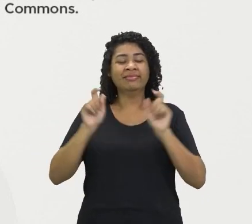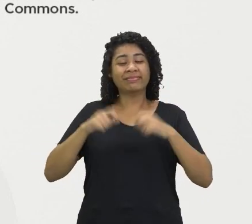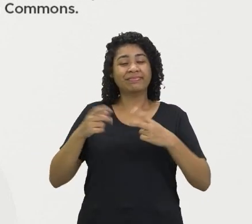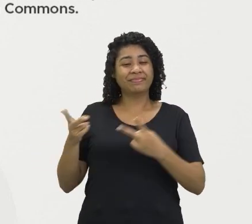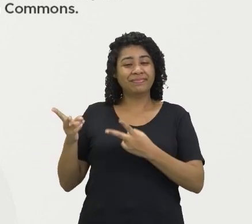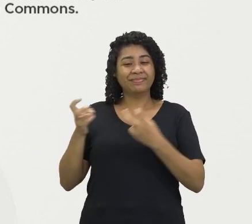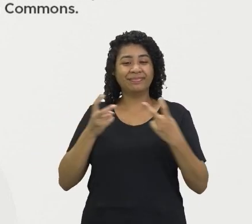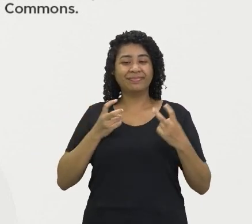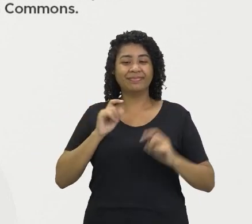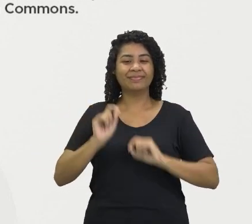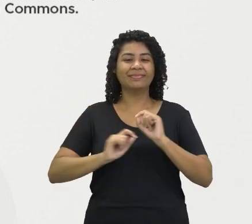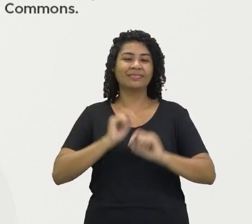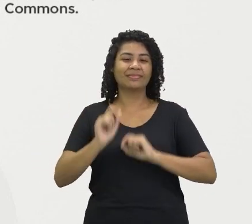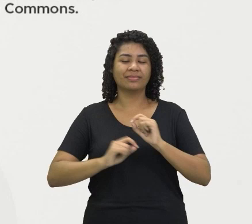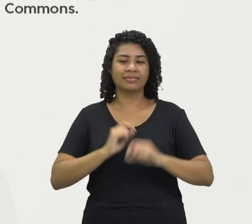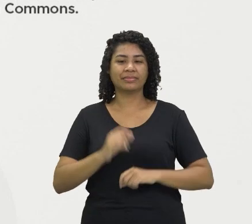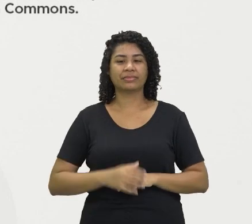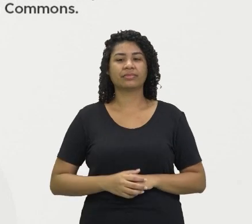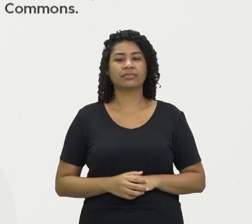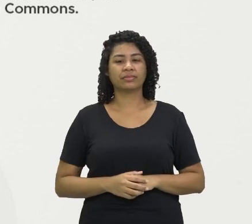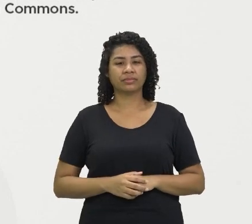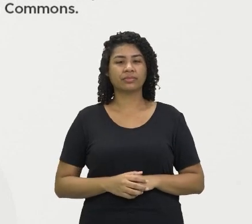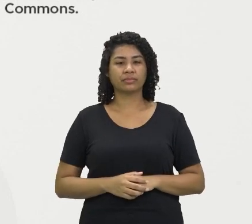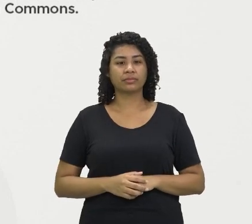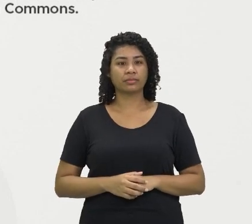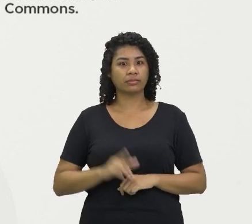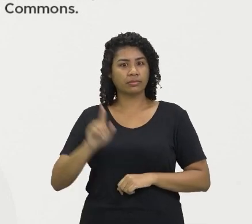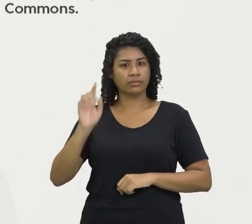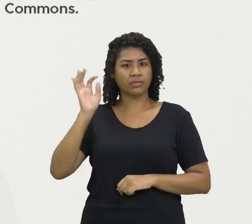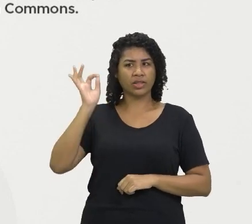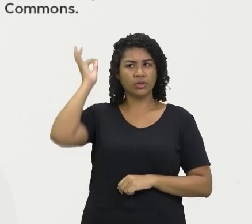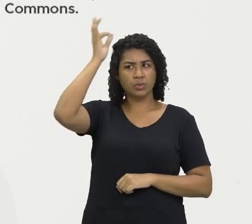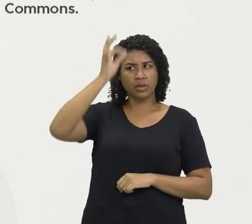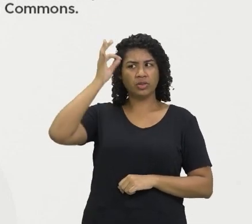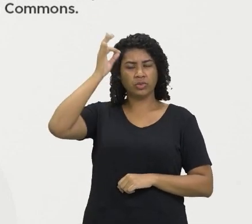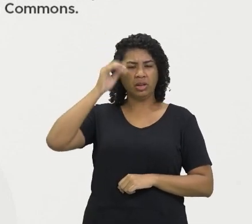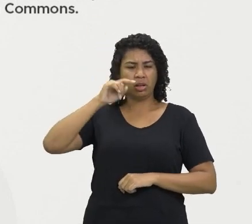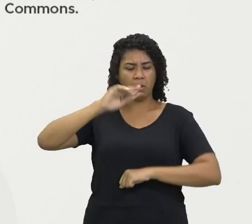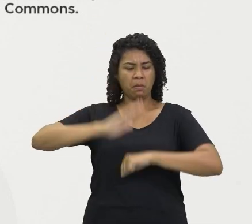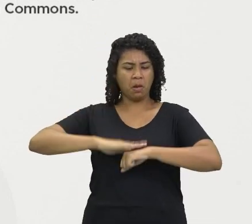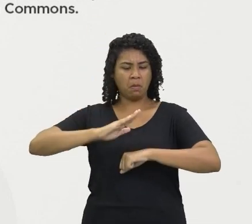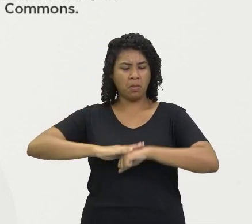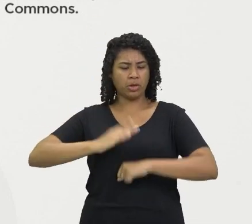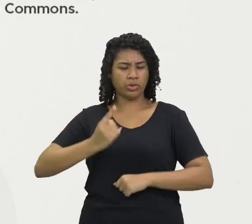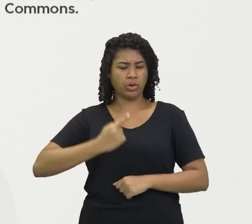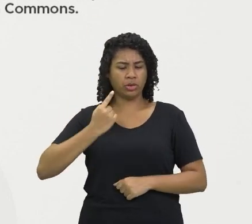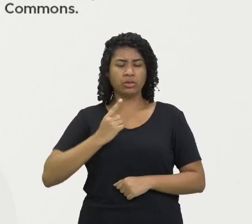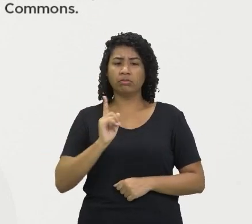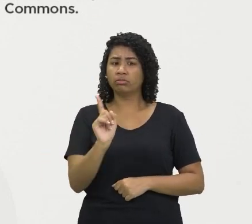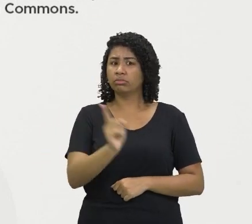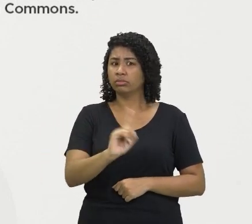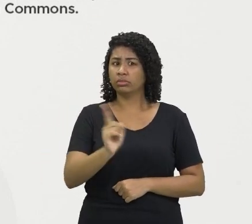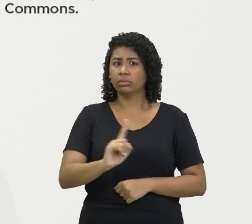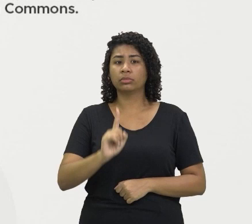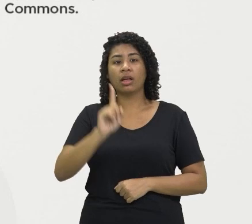espiritualidade, ela não se coloca como autossuficiente. Ela é uma espiritualidade